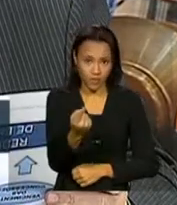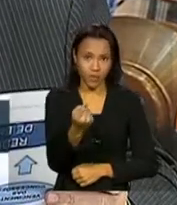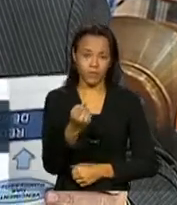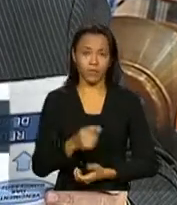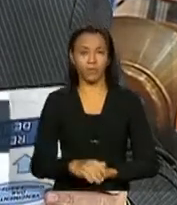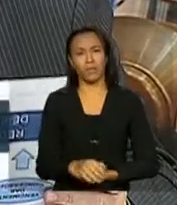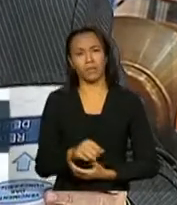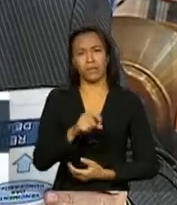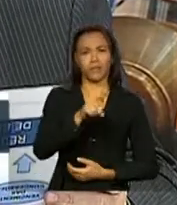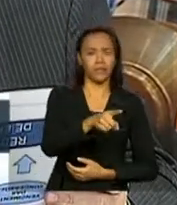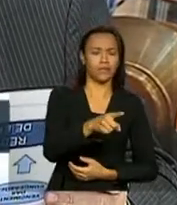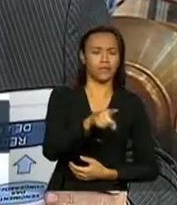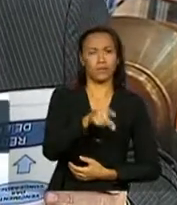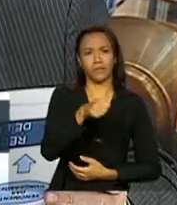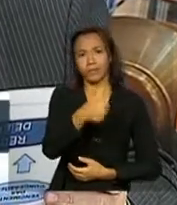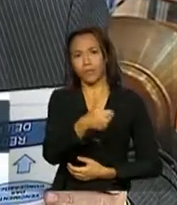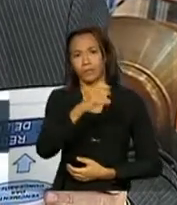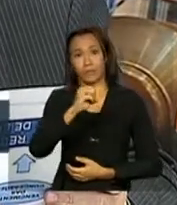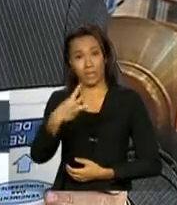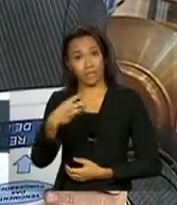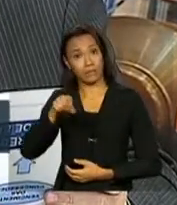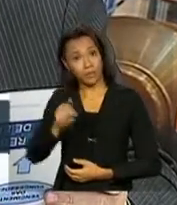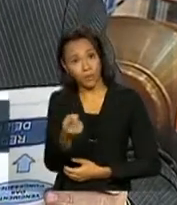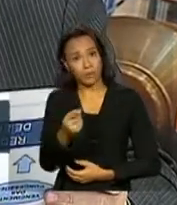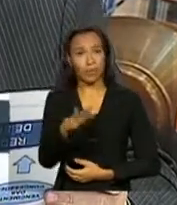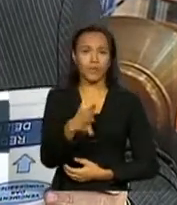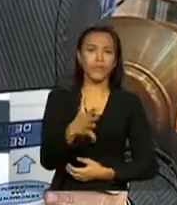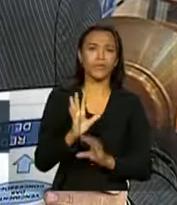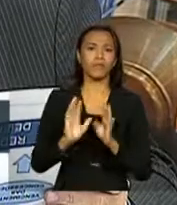mil. Então, está vencendo em torno de